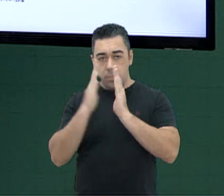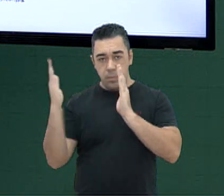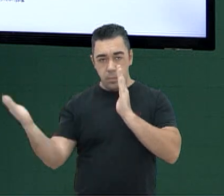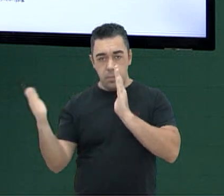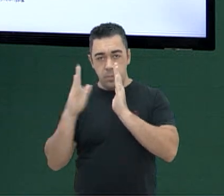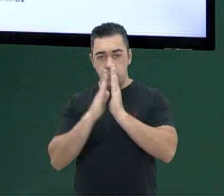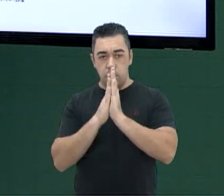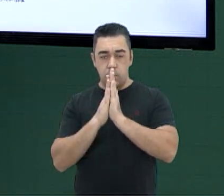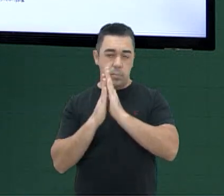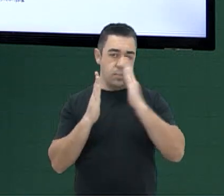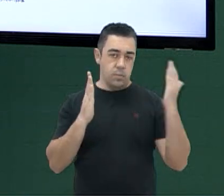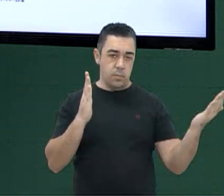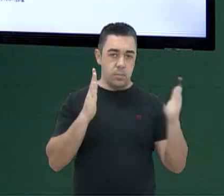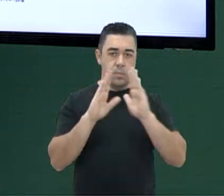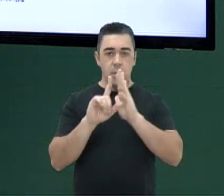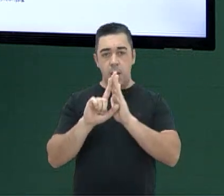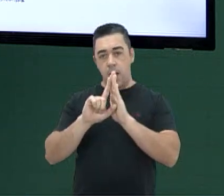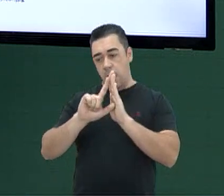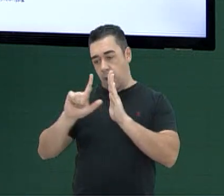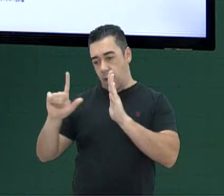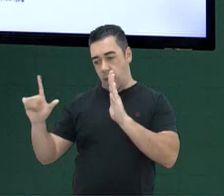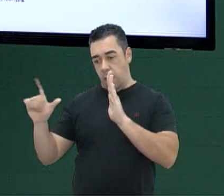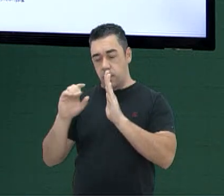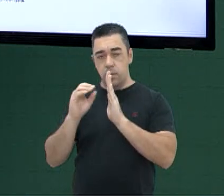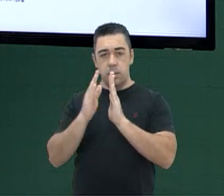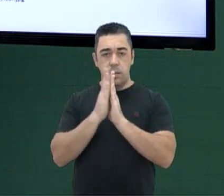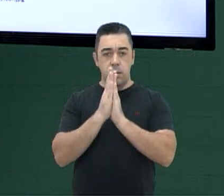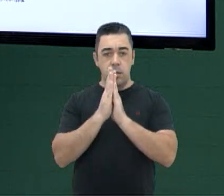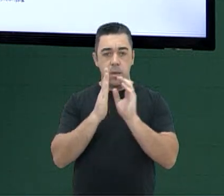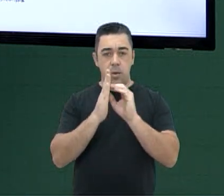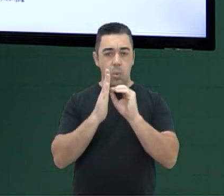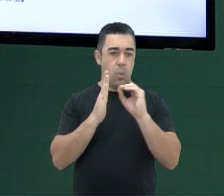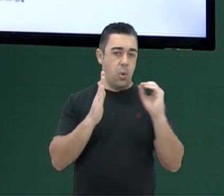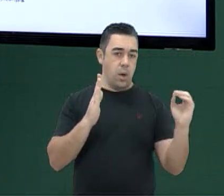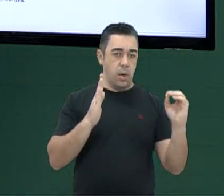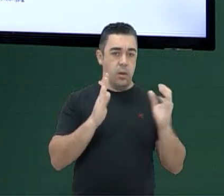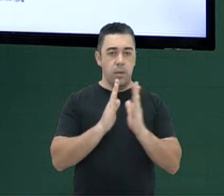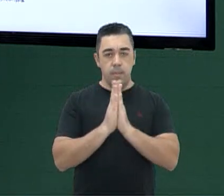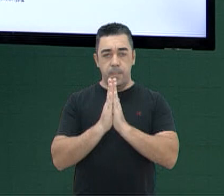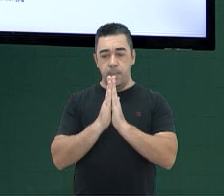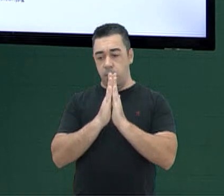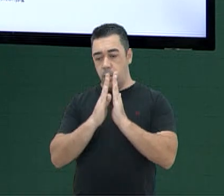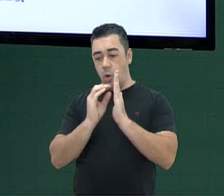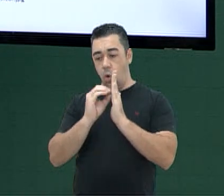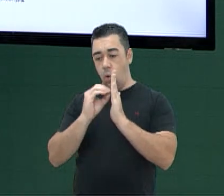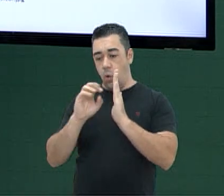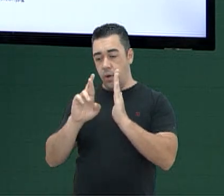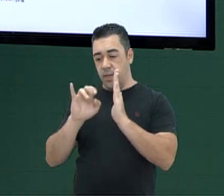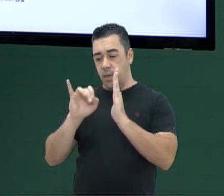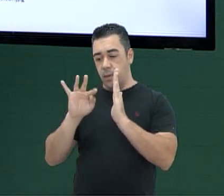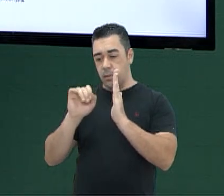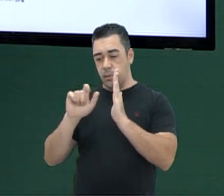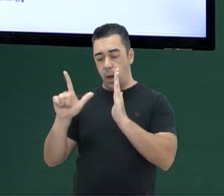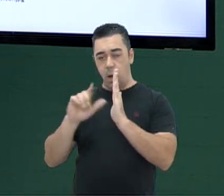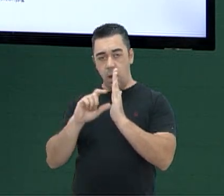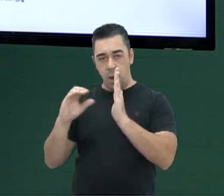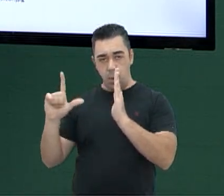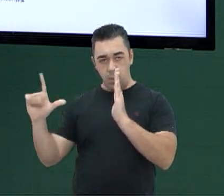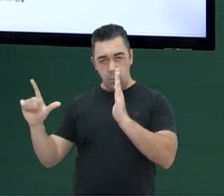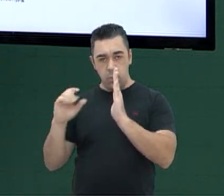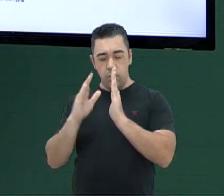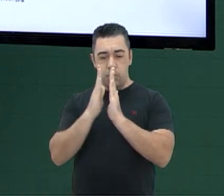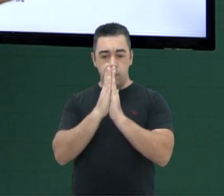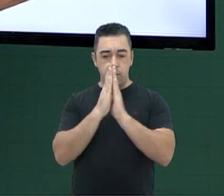em hemisfério leste e hemisfério oeste, hemisfério oriental e hemisfério